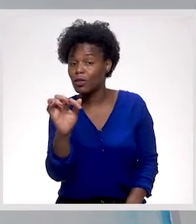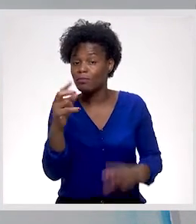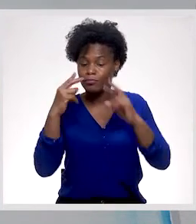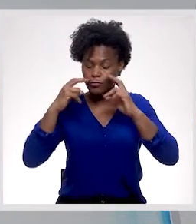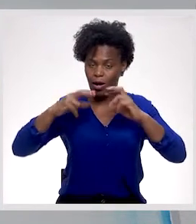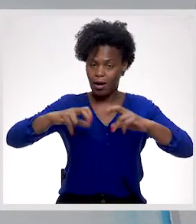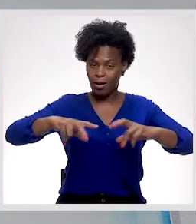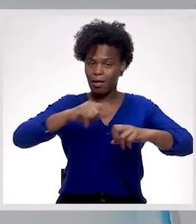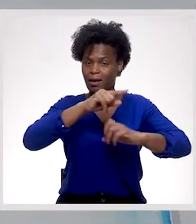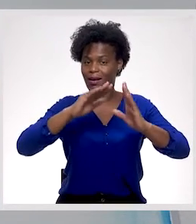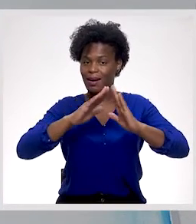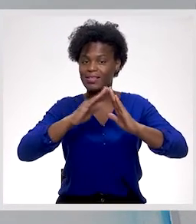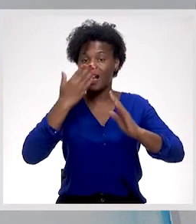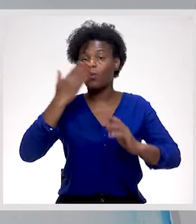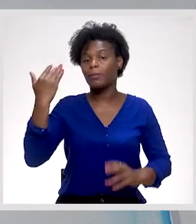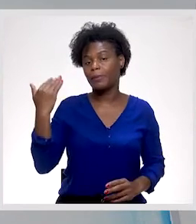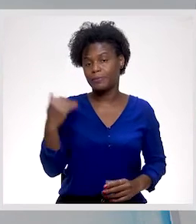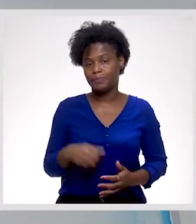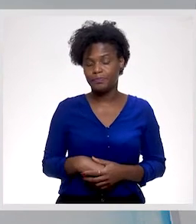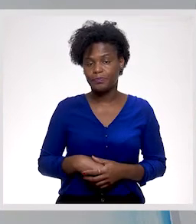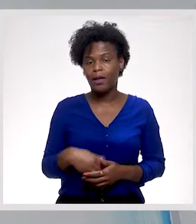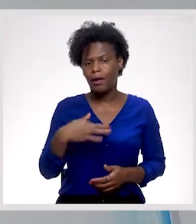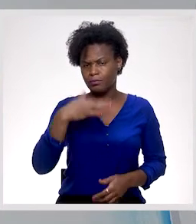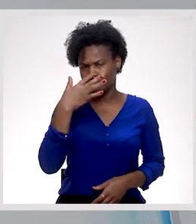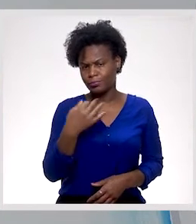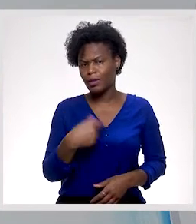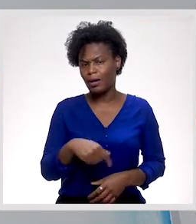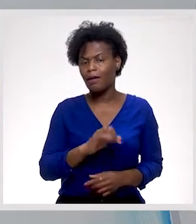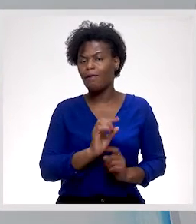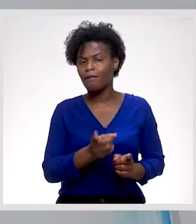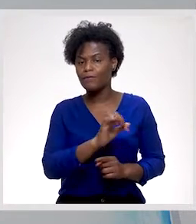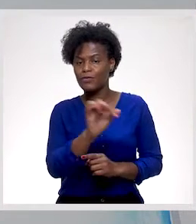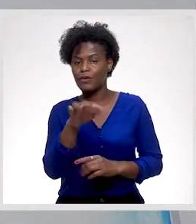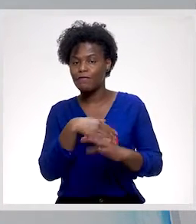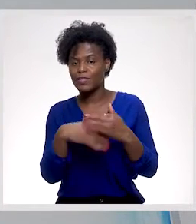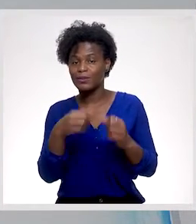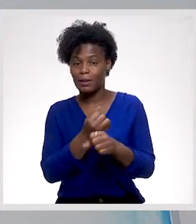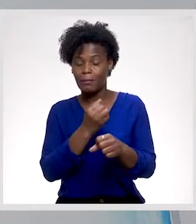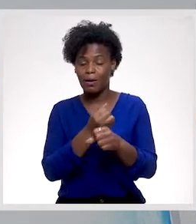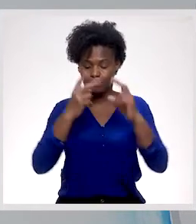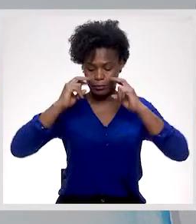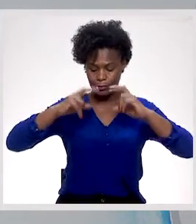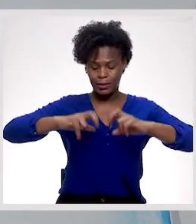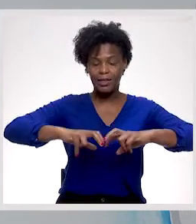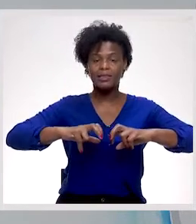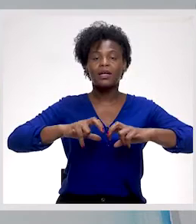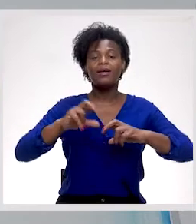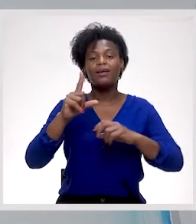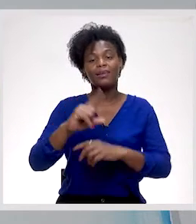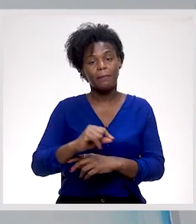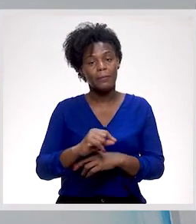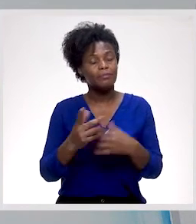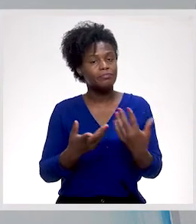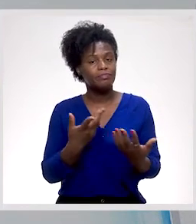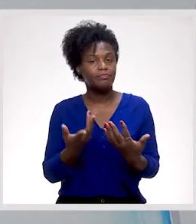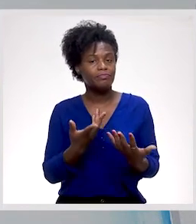em casa na aula anterior. Eu tenho certeza que fizeram esse trabalho de pesquisa e